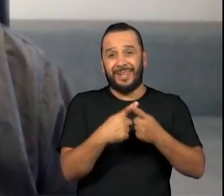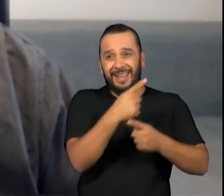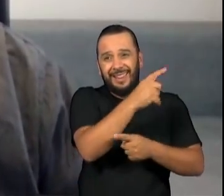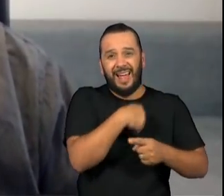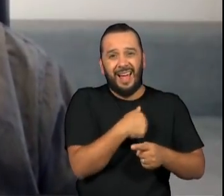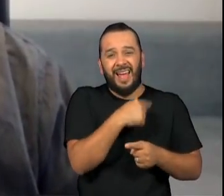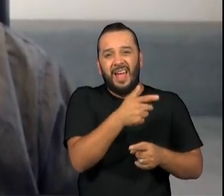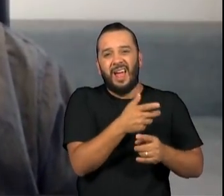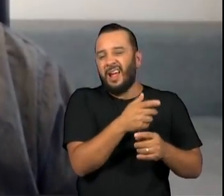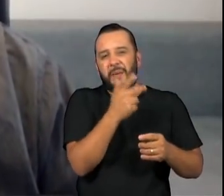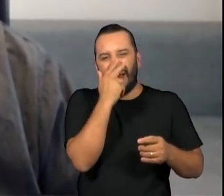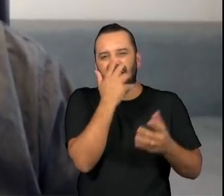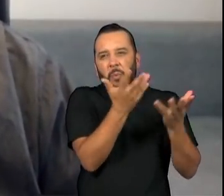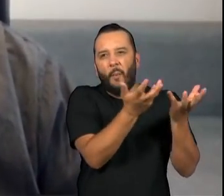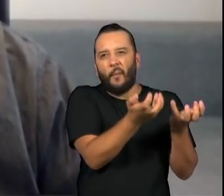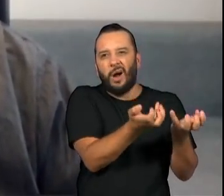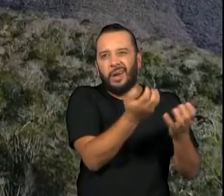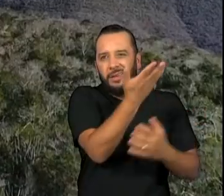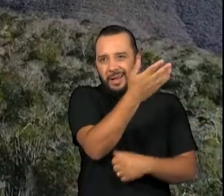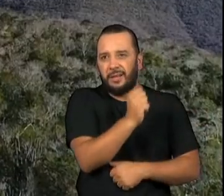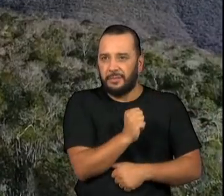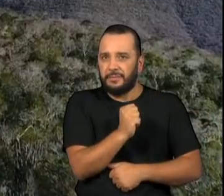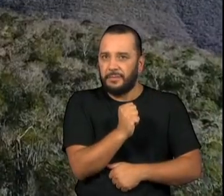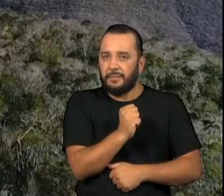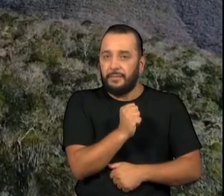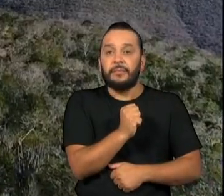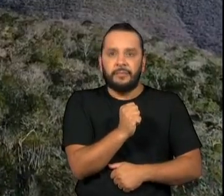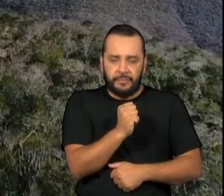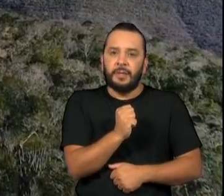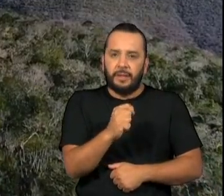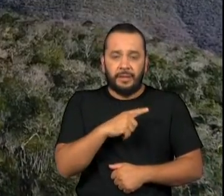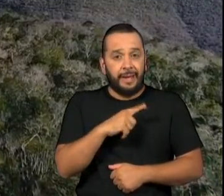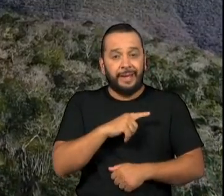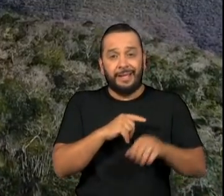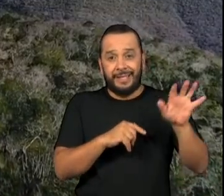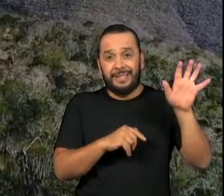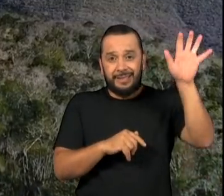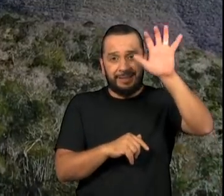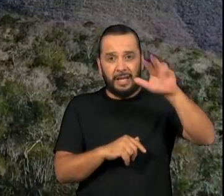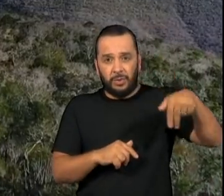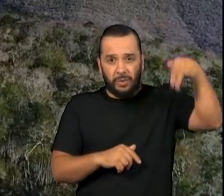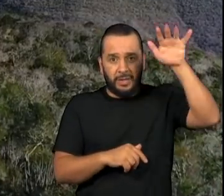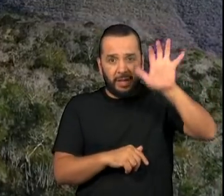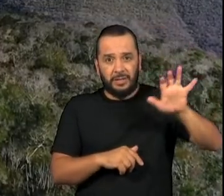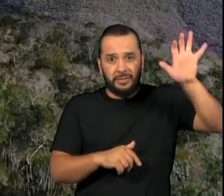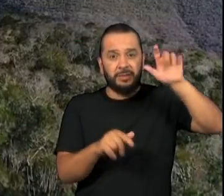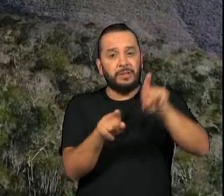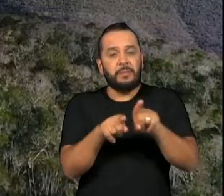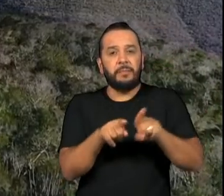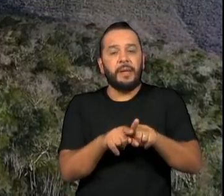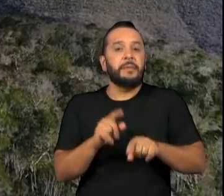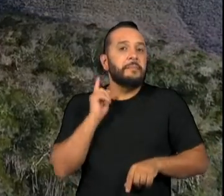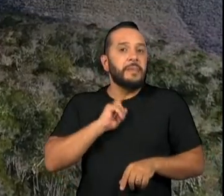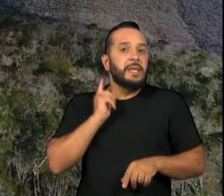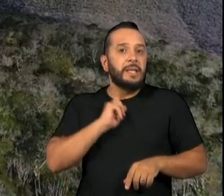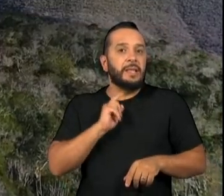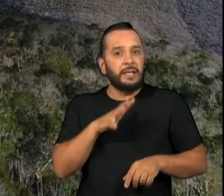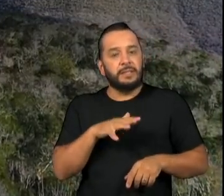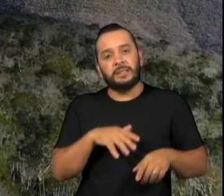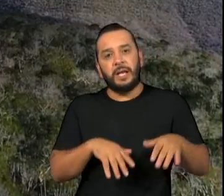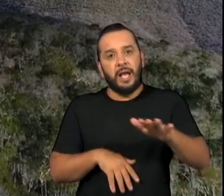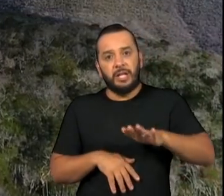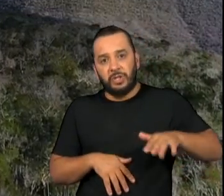país, que envolve todos os estados do Nordeste e o norte do estado de Minas Gerais, né?